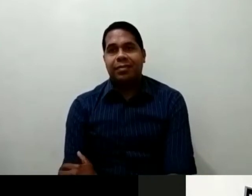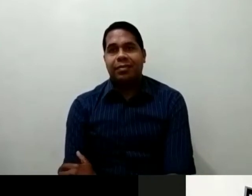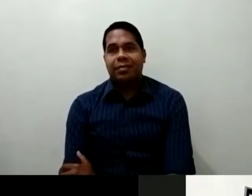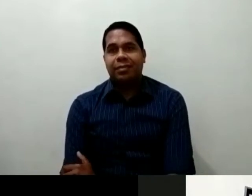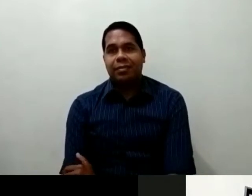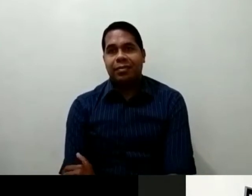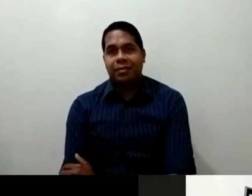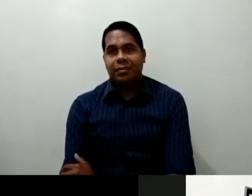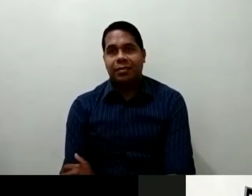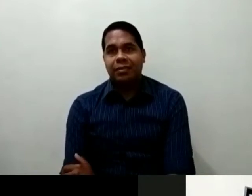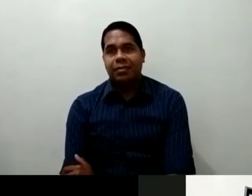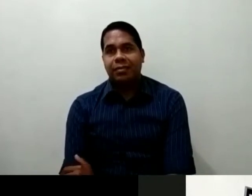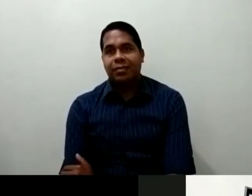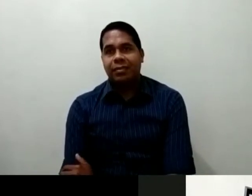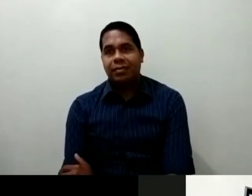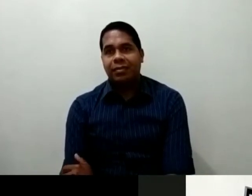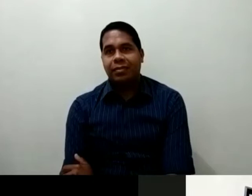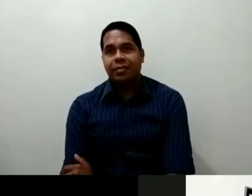do surdo.